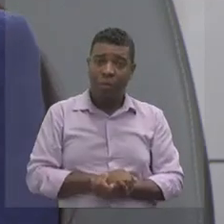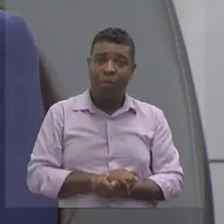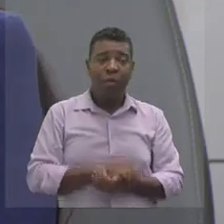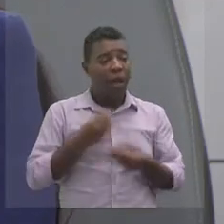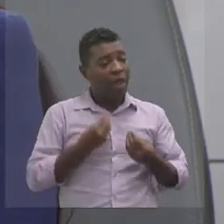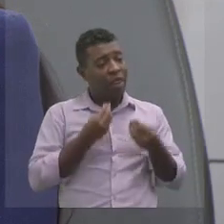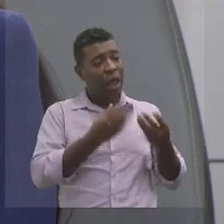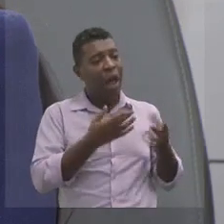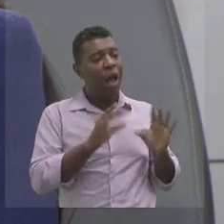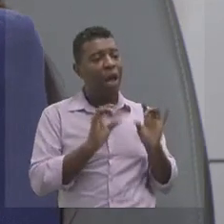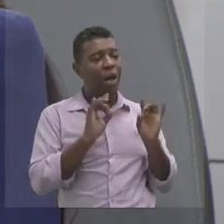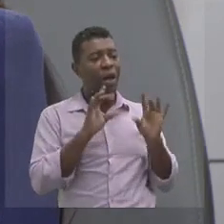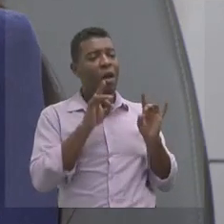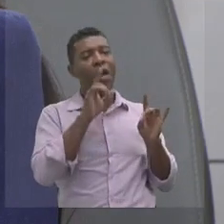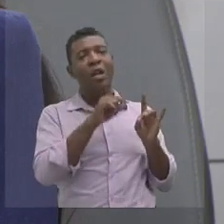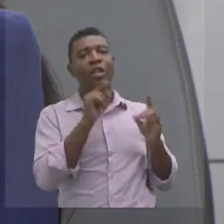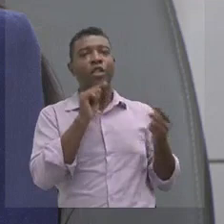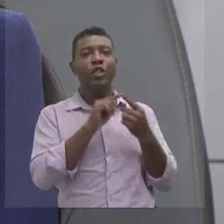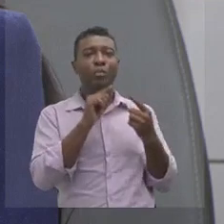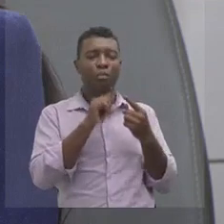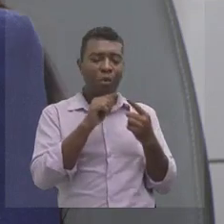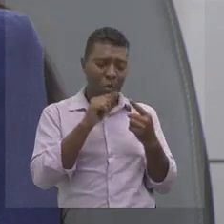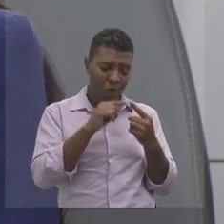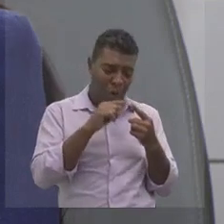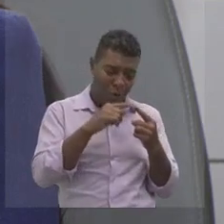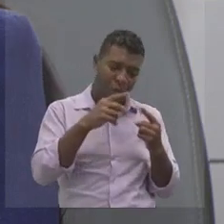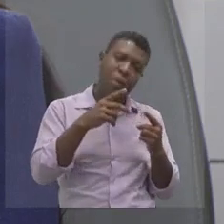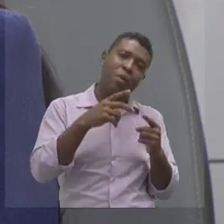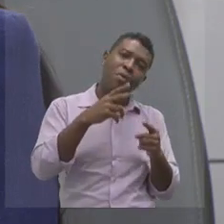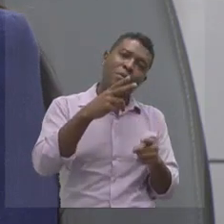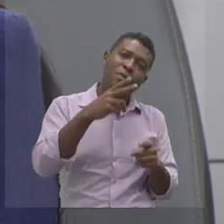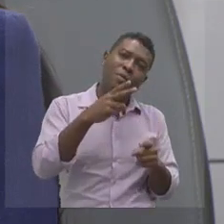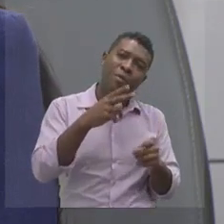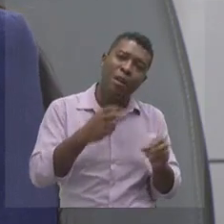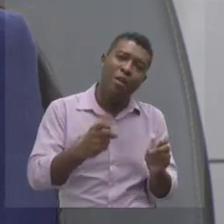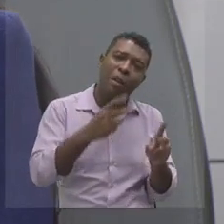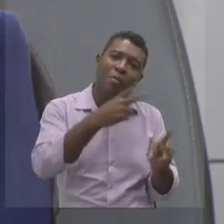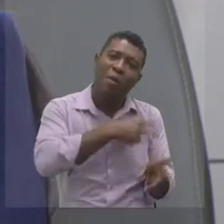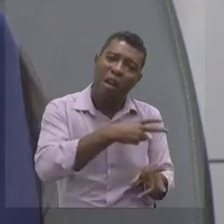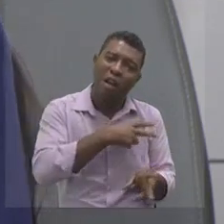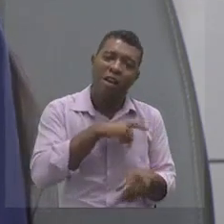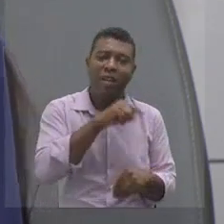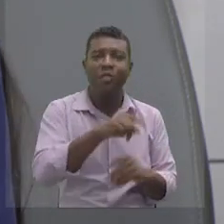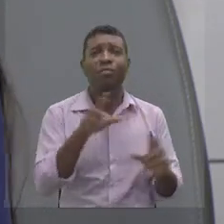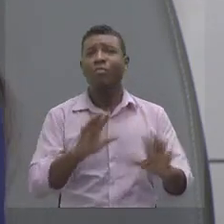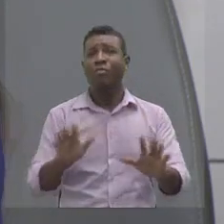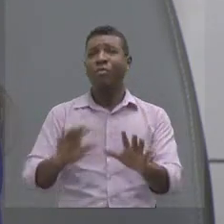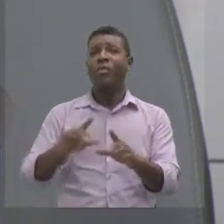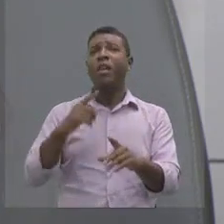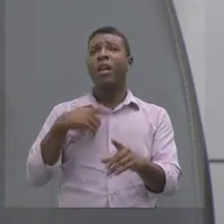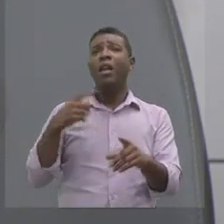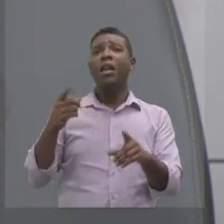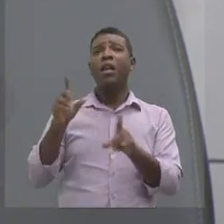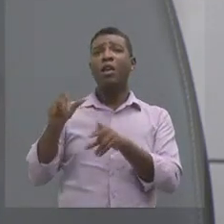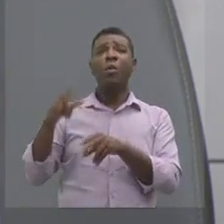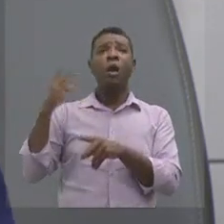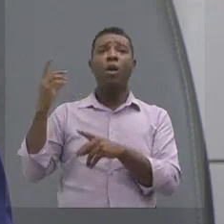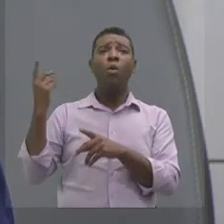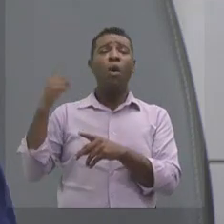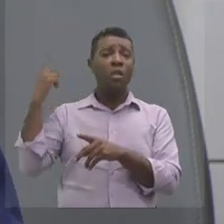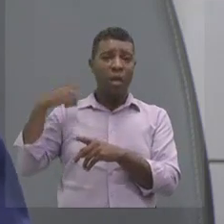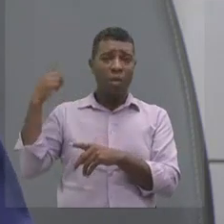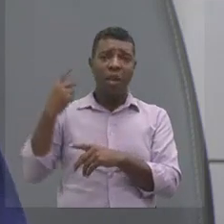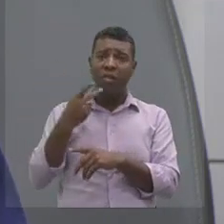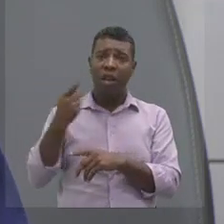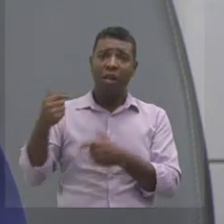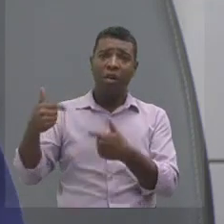somente os formatos de privatização como Deputado e o presidente da nossa comissão de transporte comunicação e obras